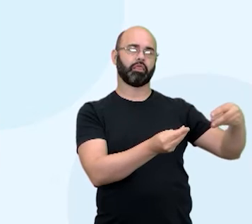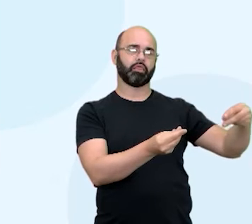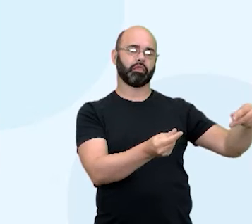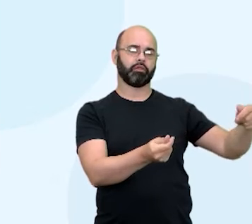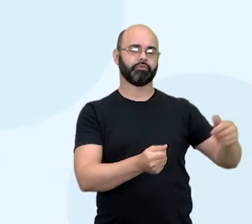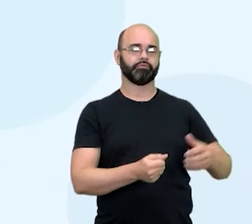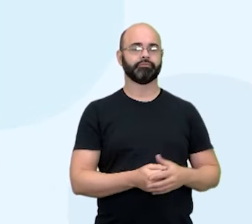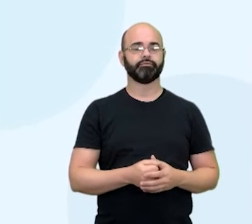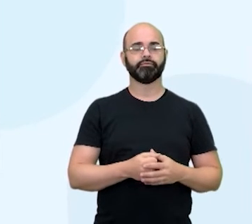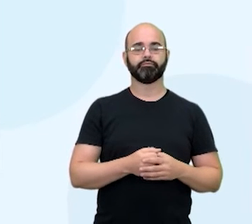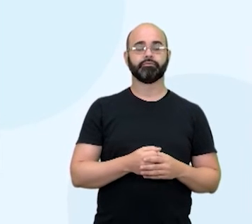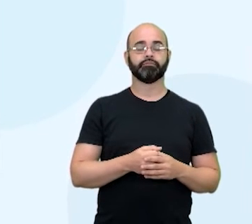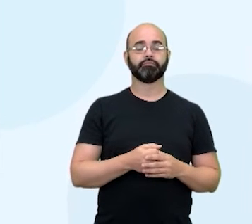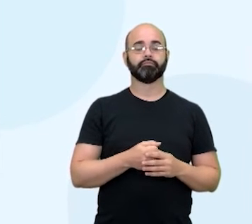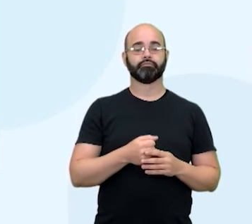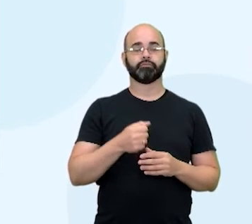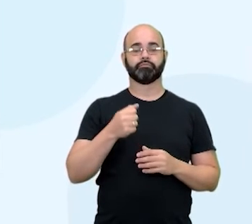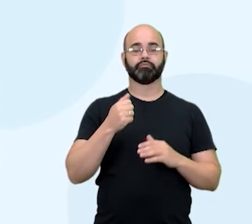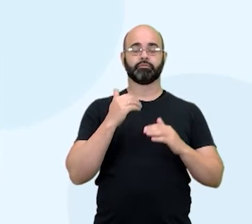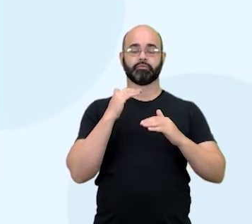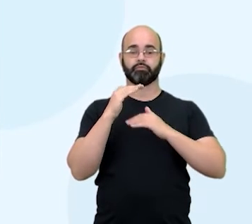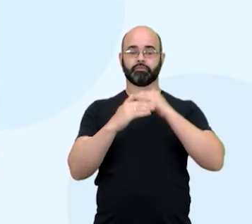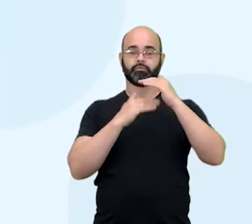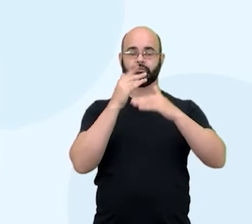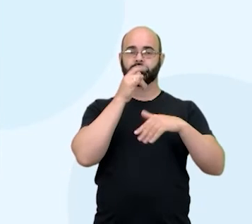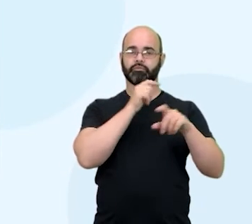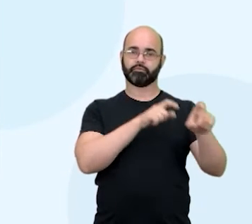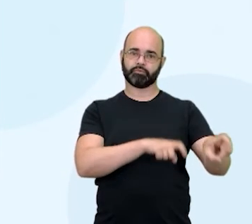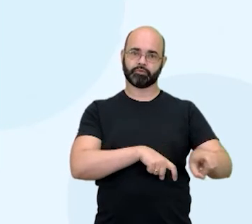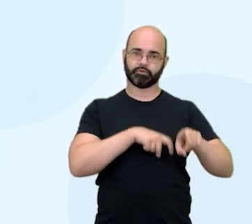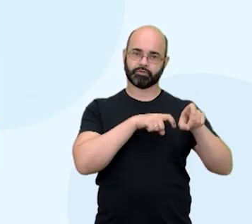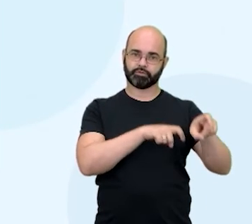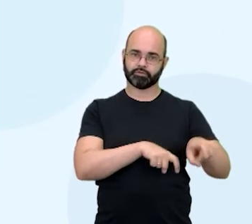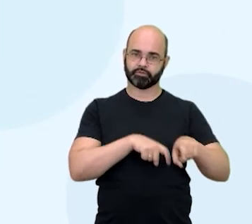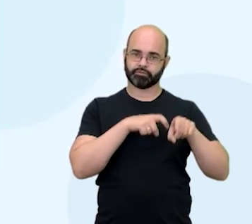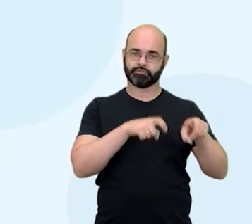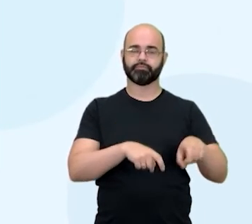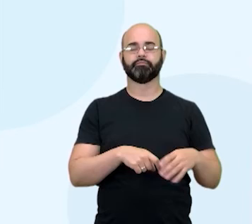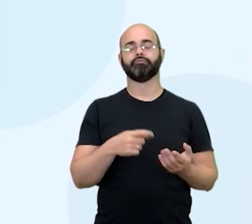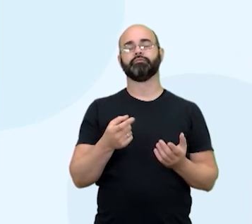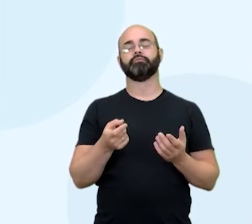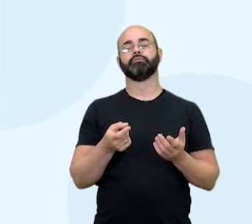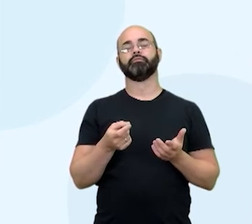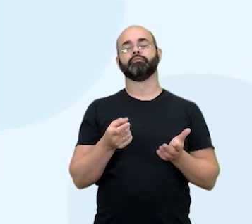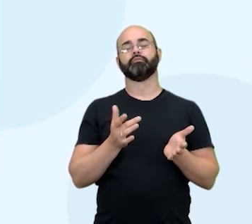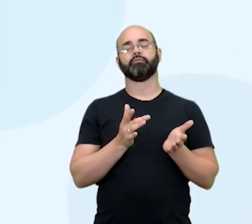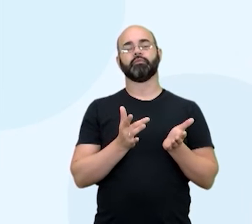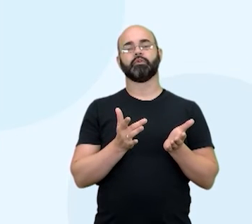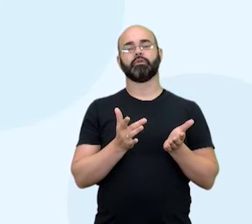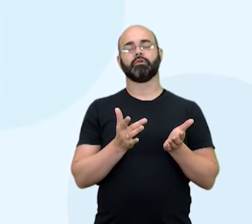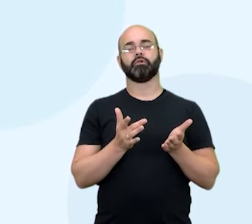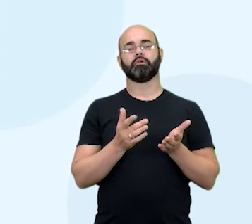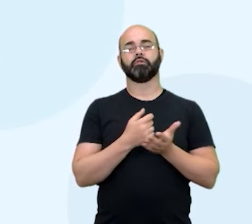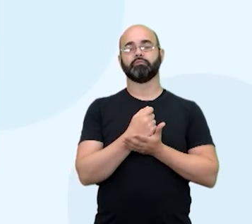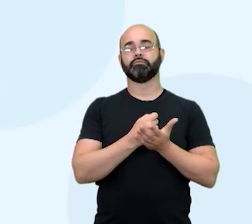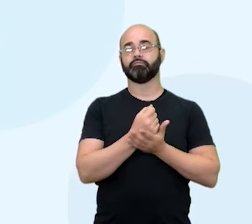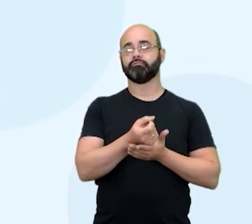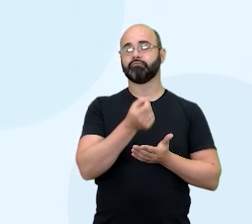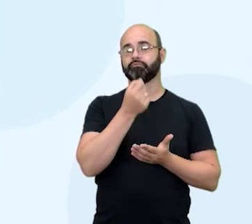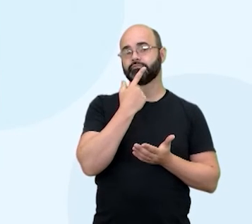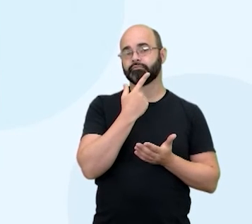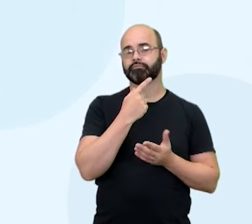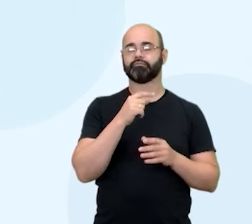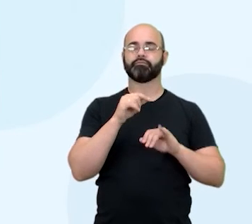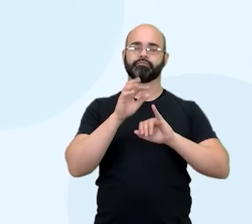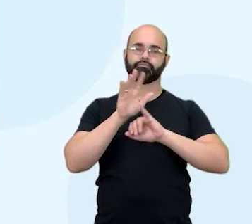vida modernos, o desenvolvimento da agricultura, a medicina e a industrialização levaram